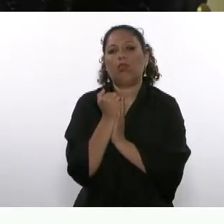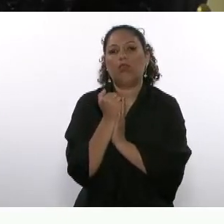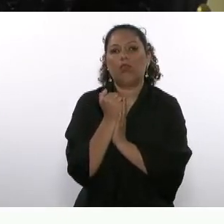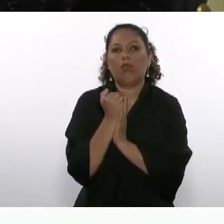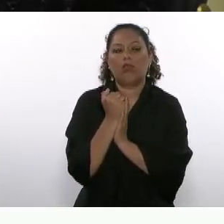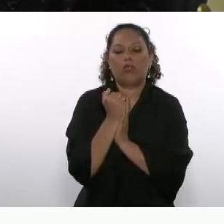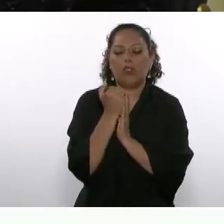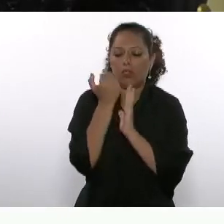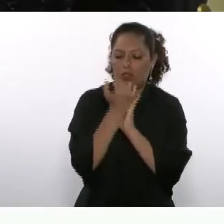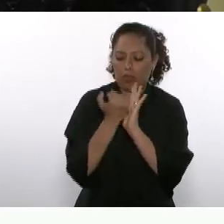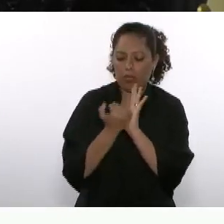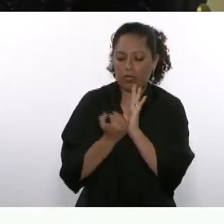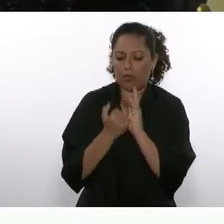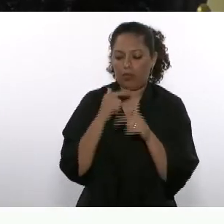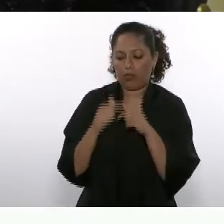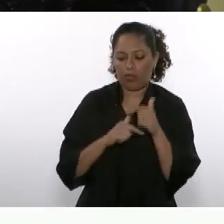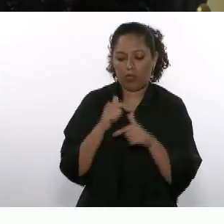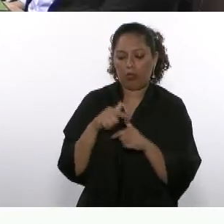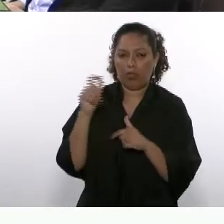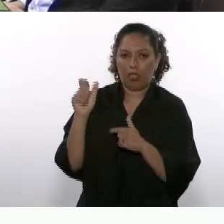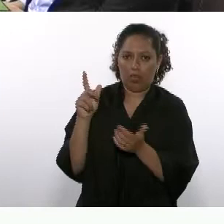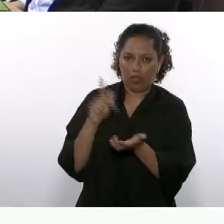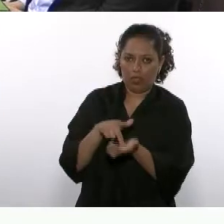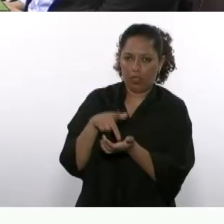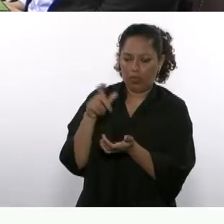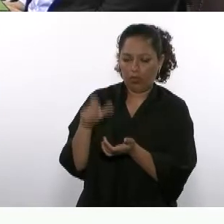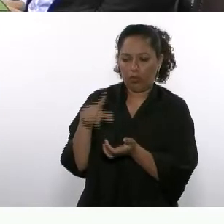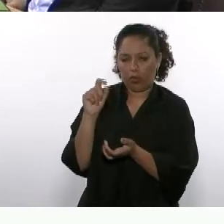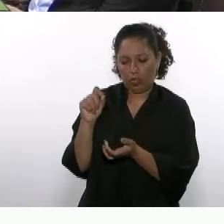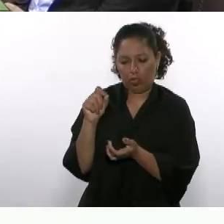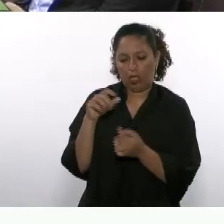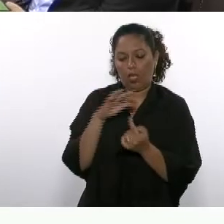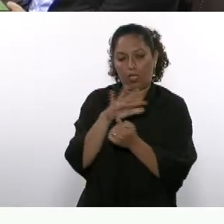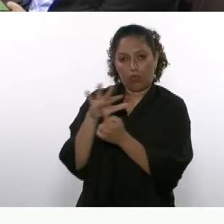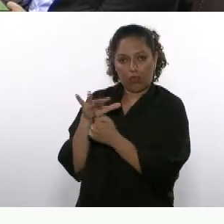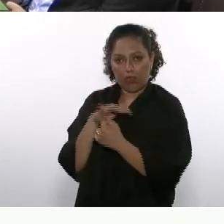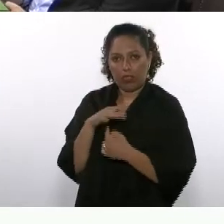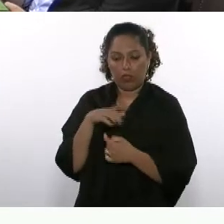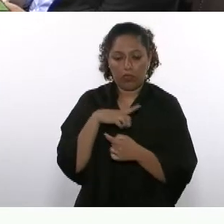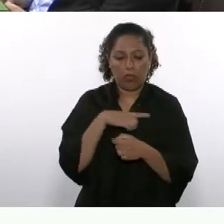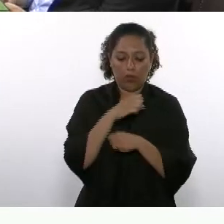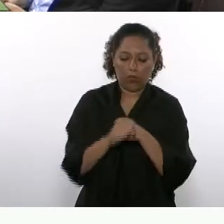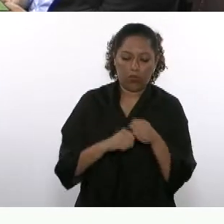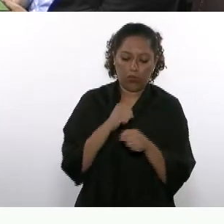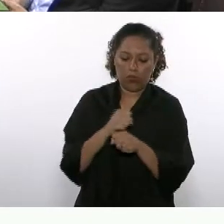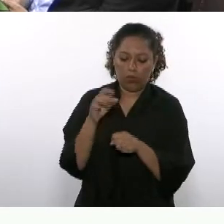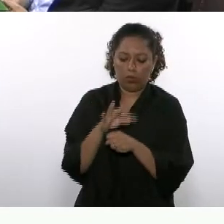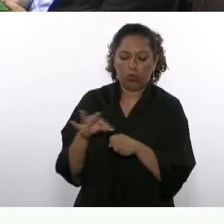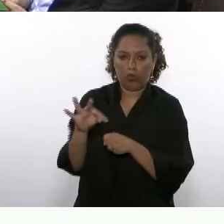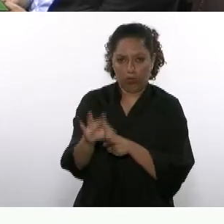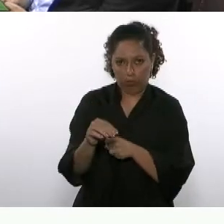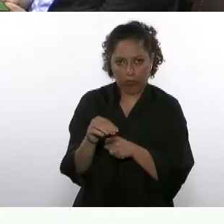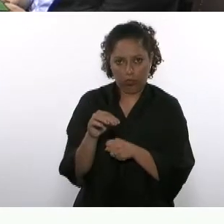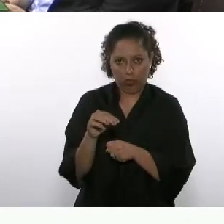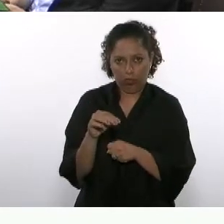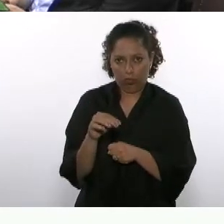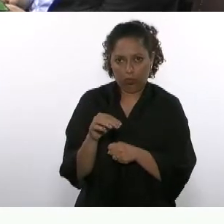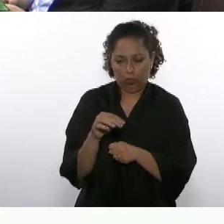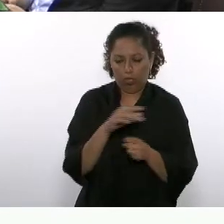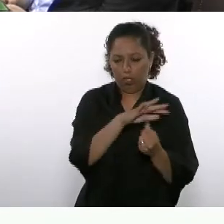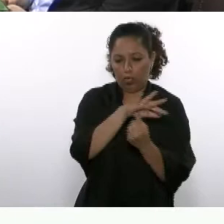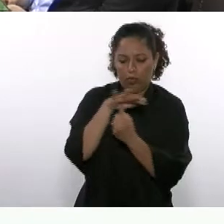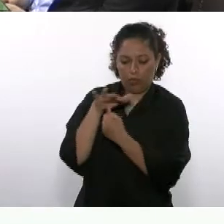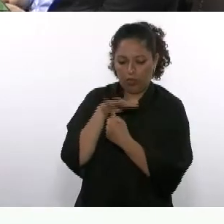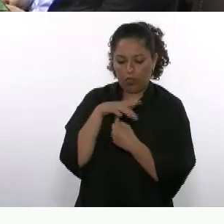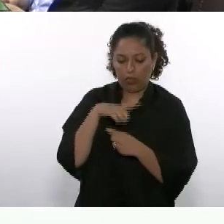desse programa de trabalho. Porque, na verdade, assim, as feiras acontecem o ano inteiro. Então, as feiras que aconteceram